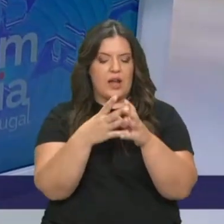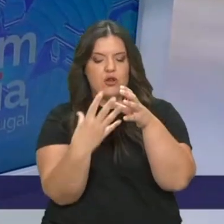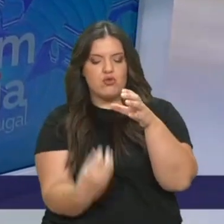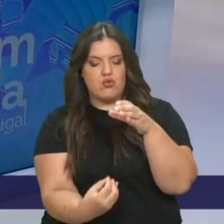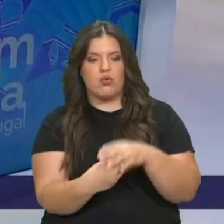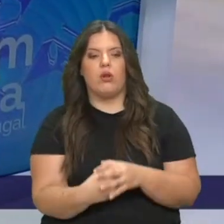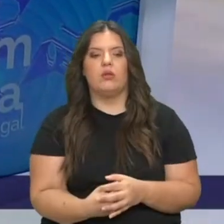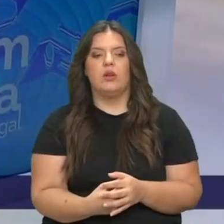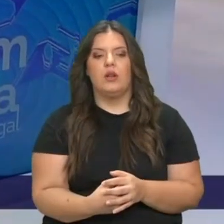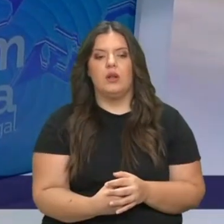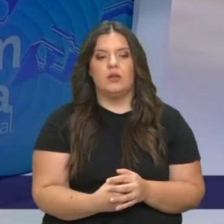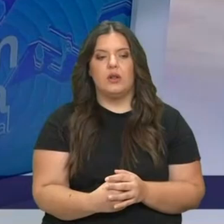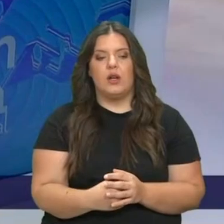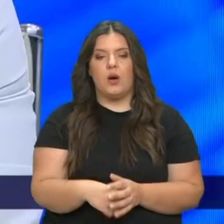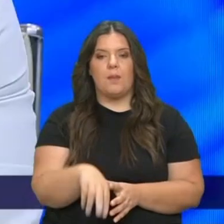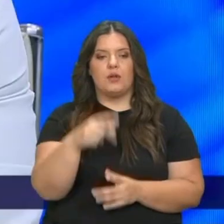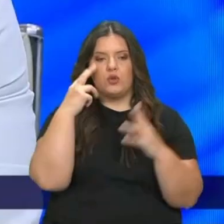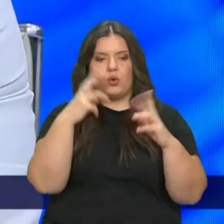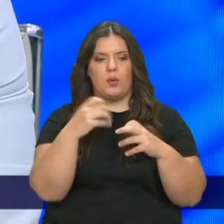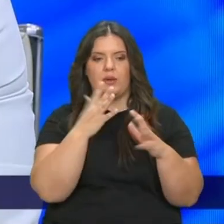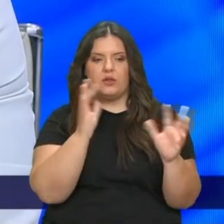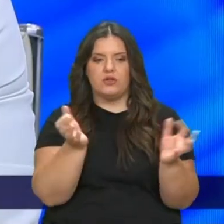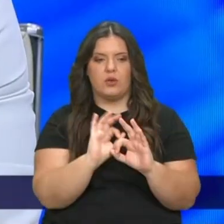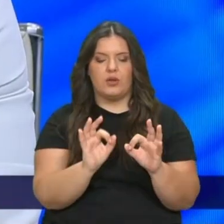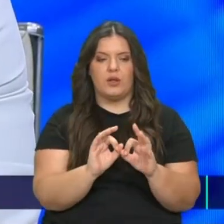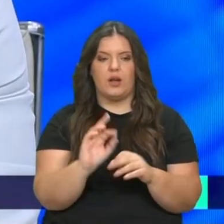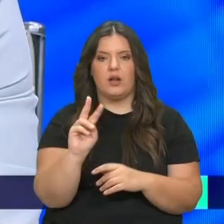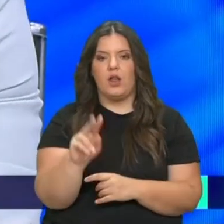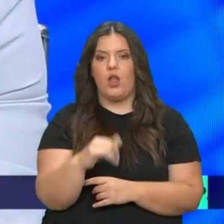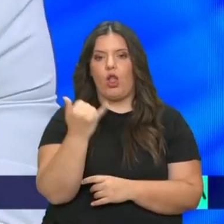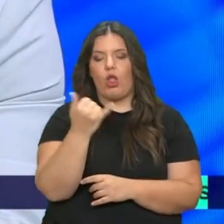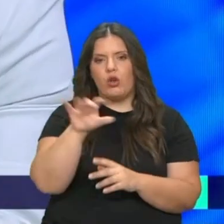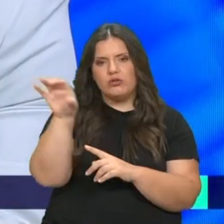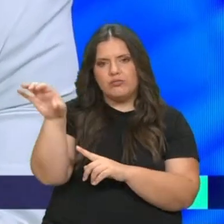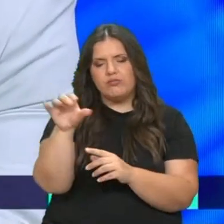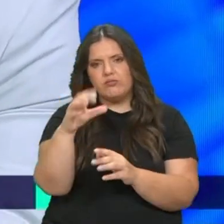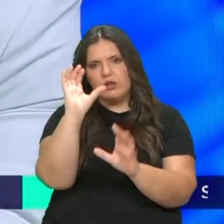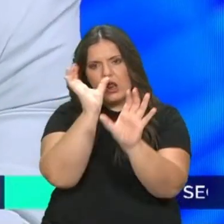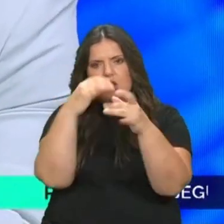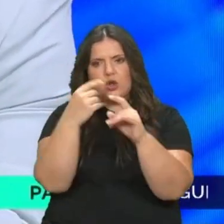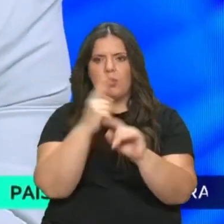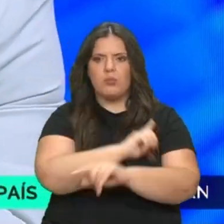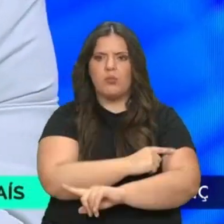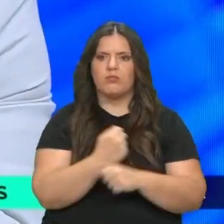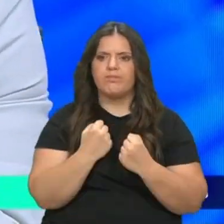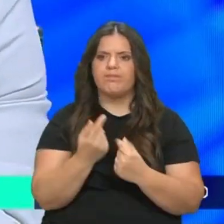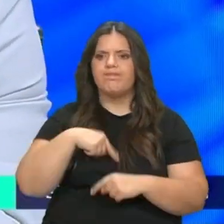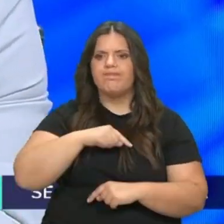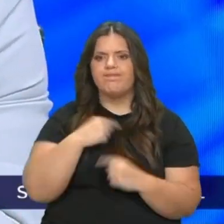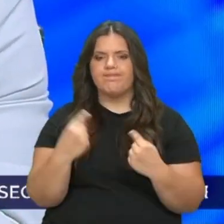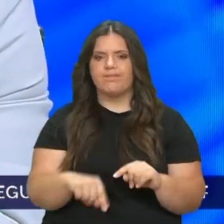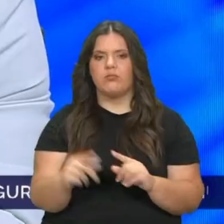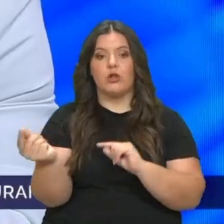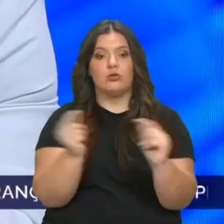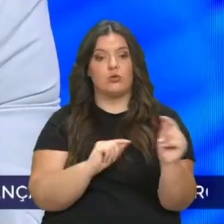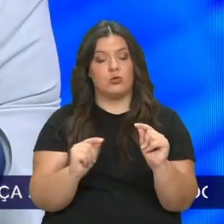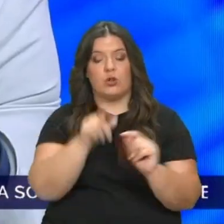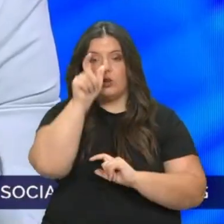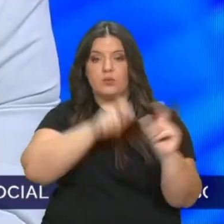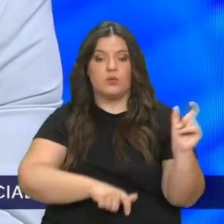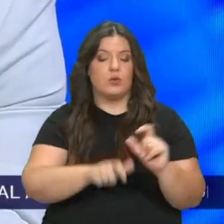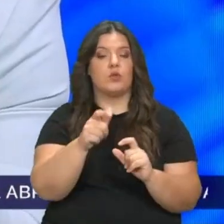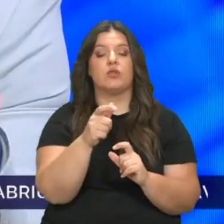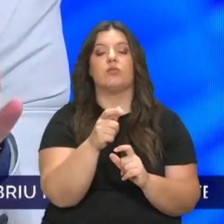É uma descoberta absolutamente extraordinária de dois telescópios poderosíssimos que nós temos hoje em dia à disposição dos astrónomos. James